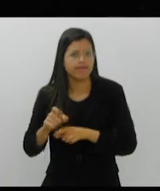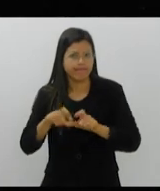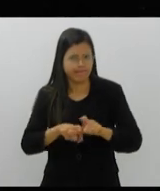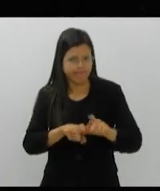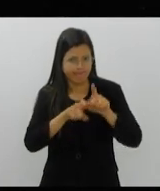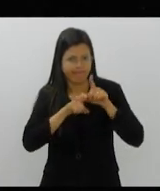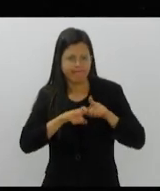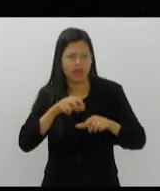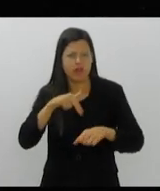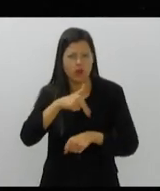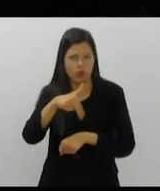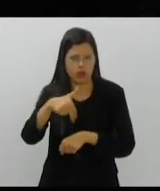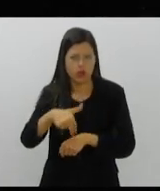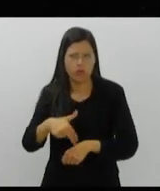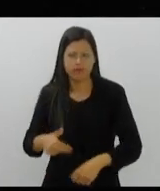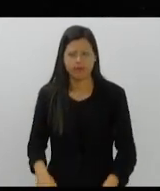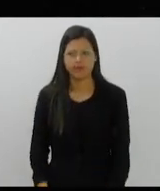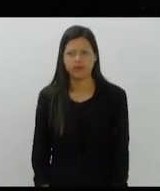União.